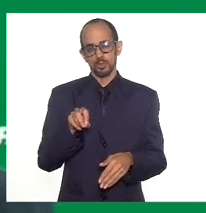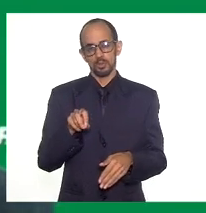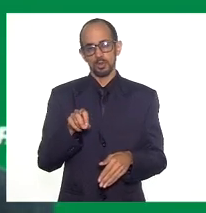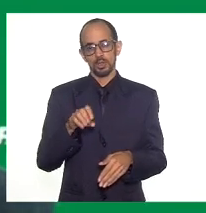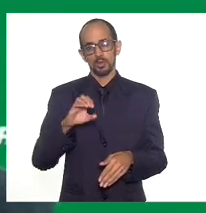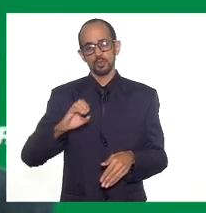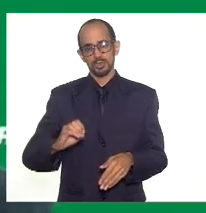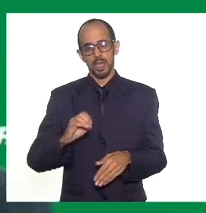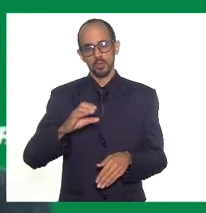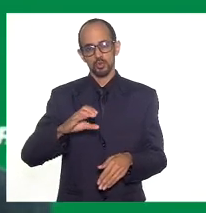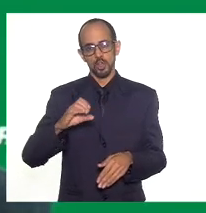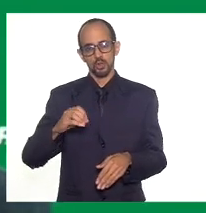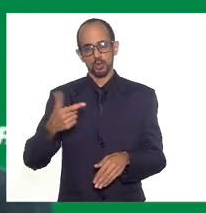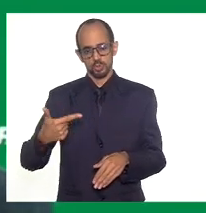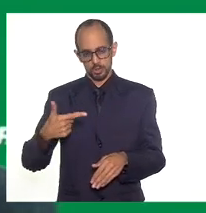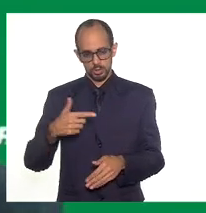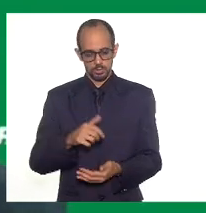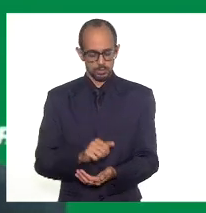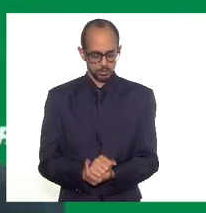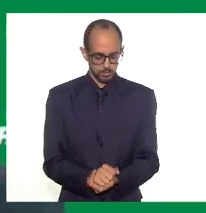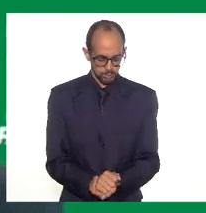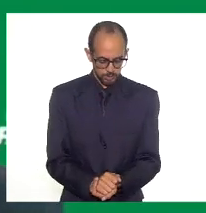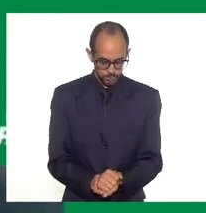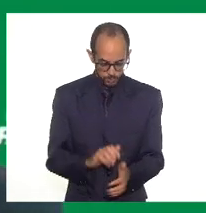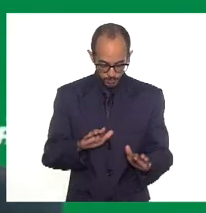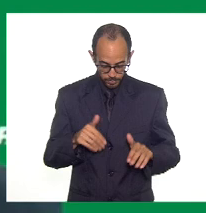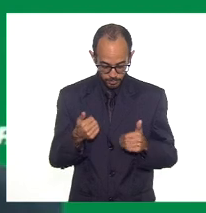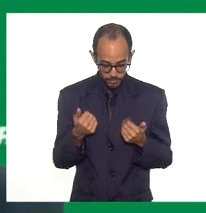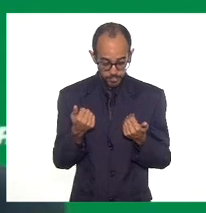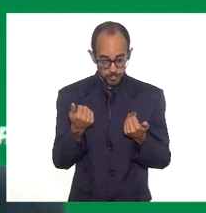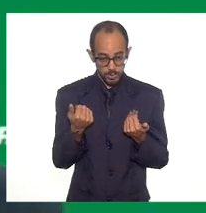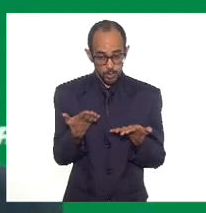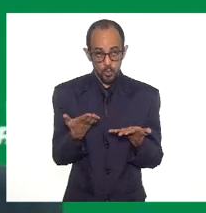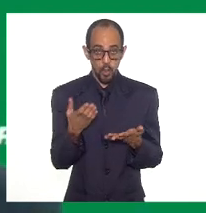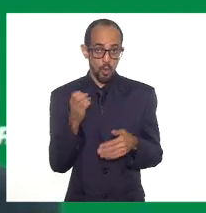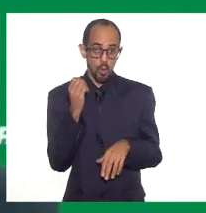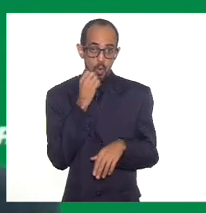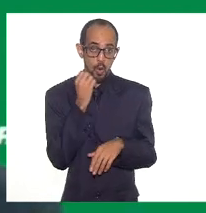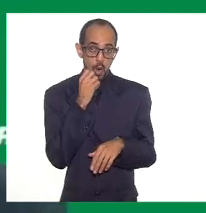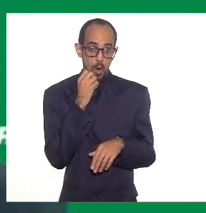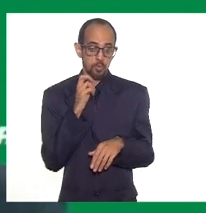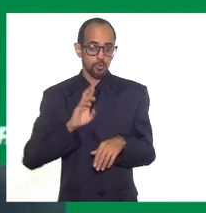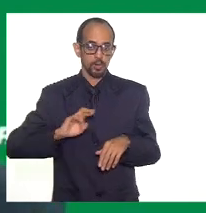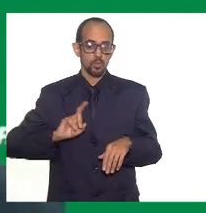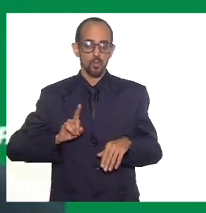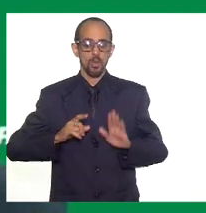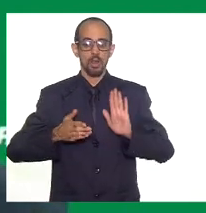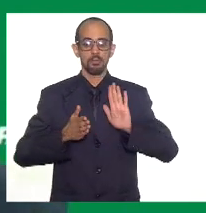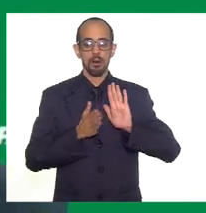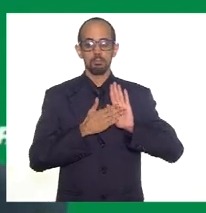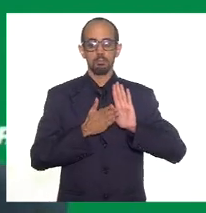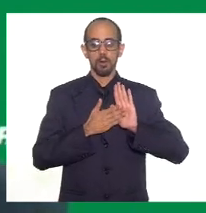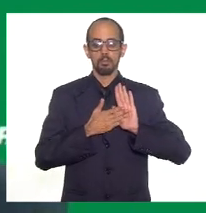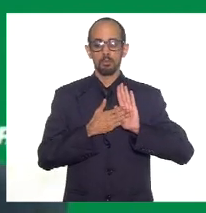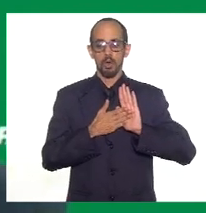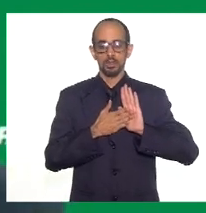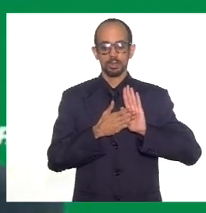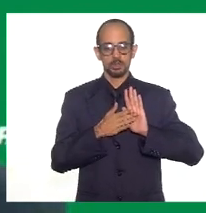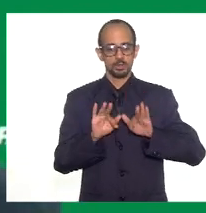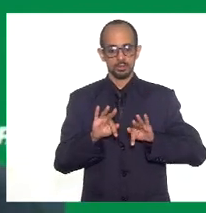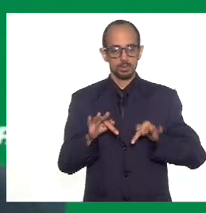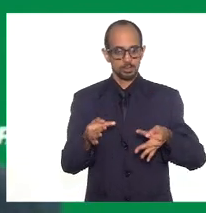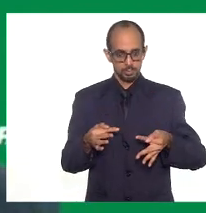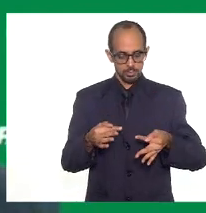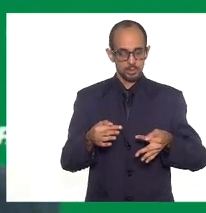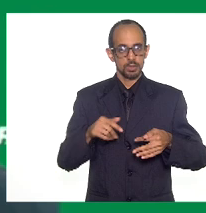mais otimista lá do Acordo de Paris. Eles, obviamente, não, né, não é uma proposta de moratória, mas é um cenário, né, trabalhado